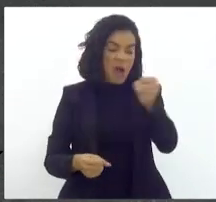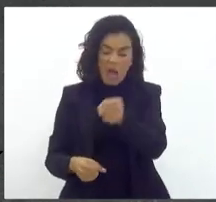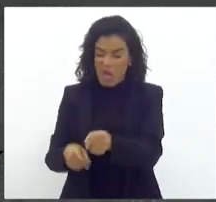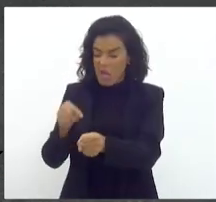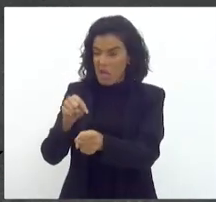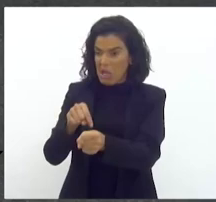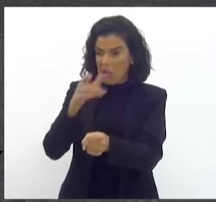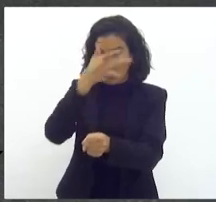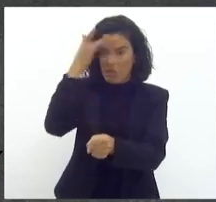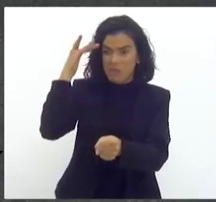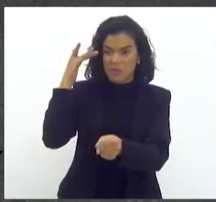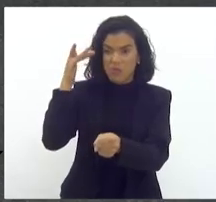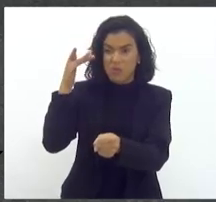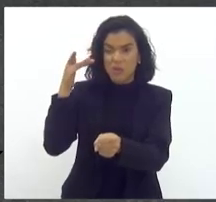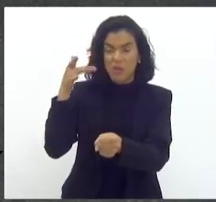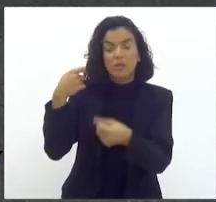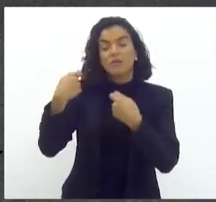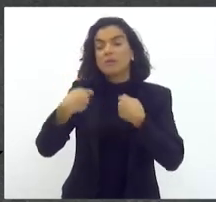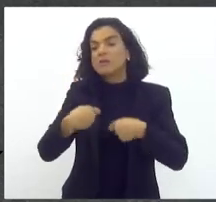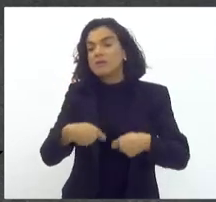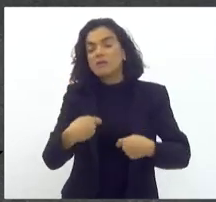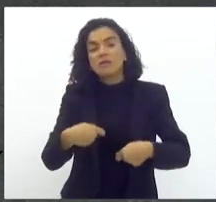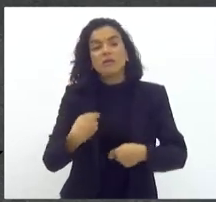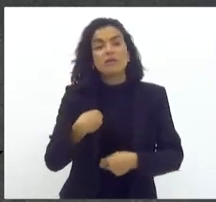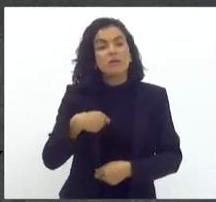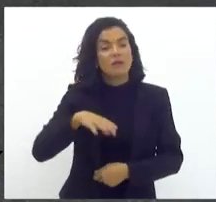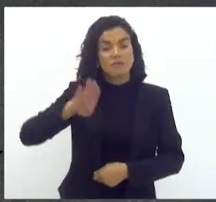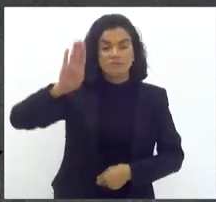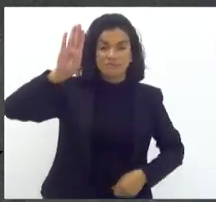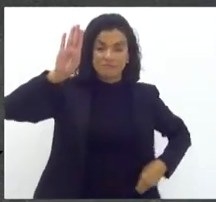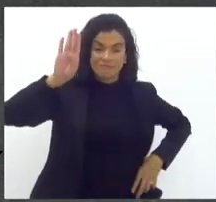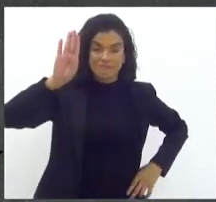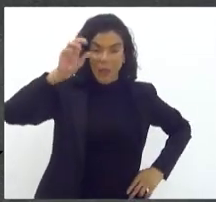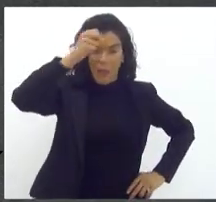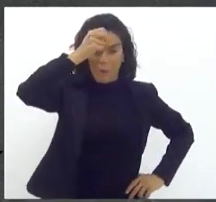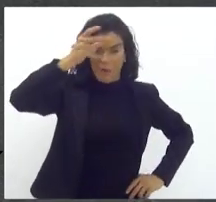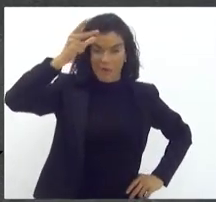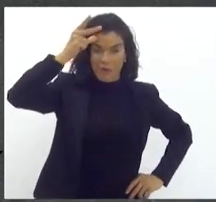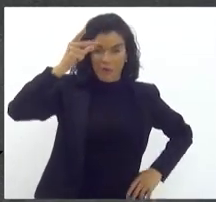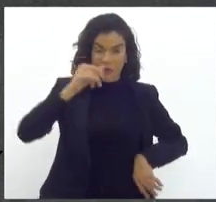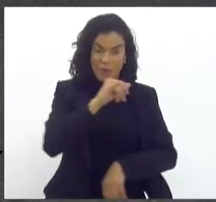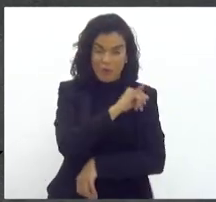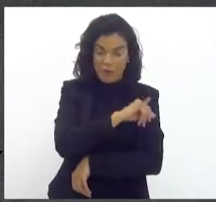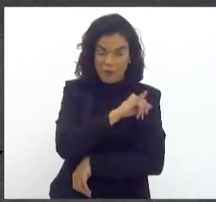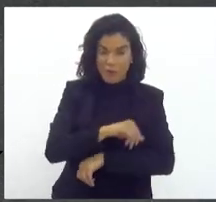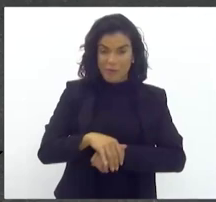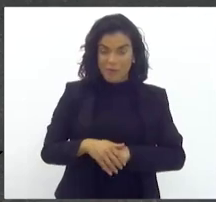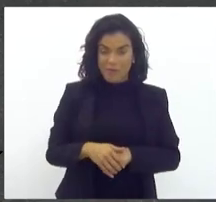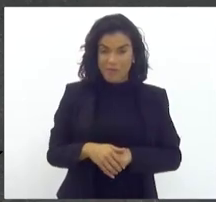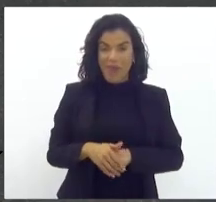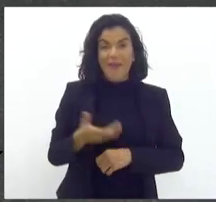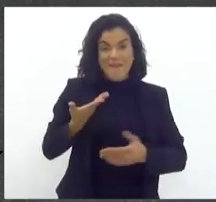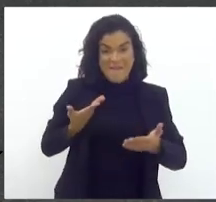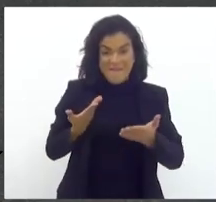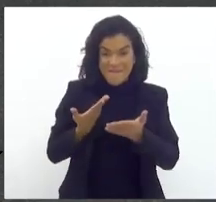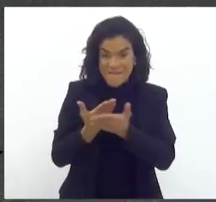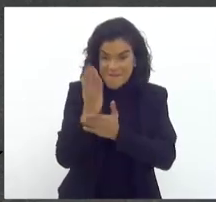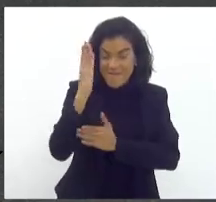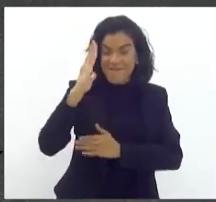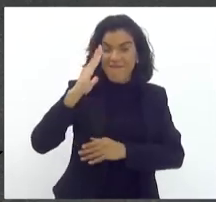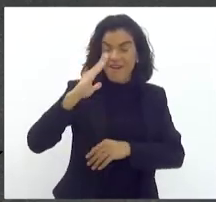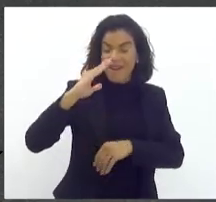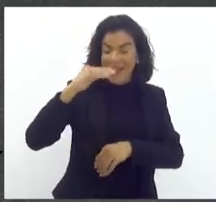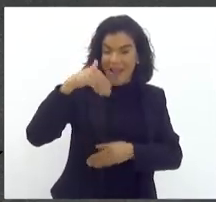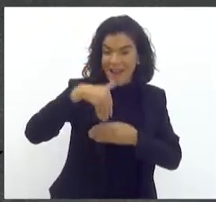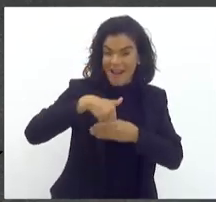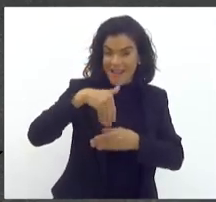pessoa precisa se candidatar a prefeitura do Rio ganhar as eleições municipais